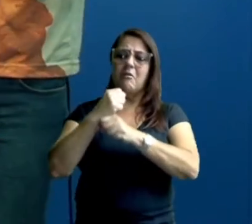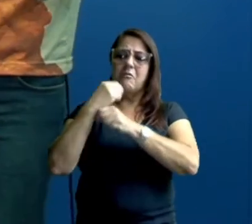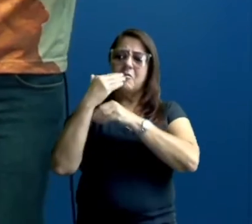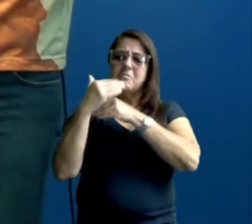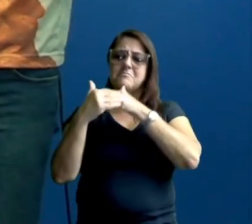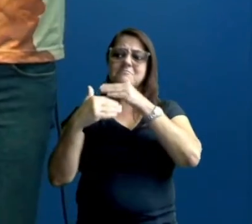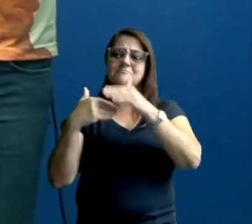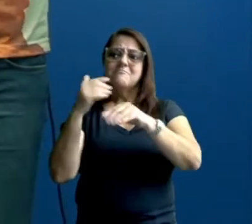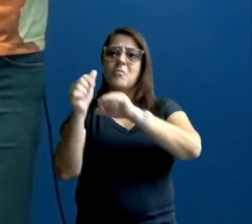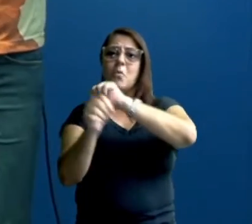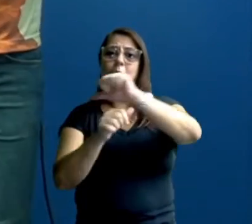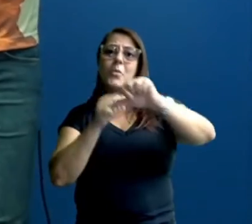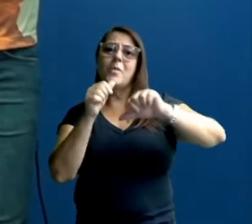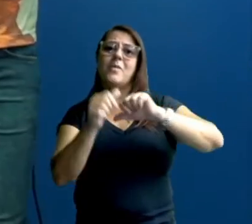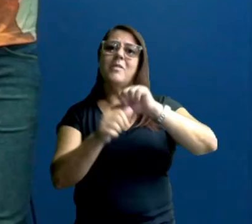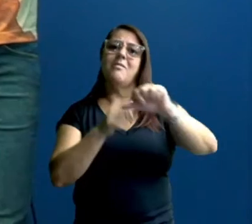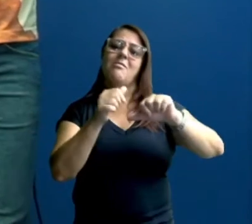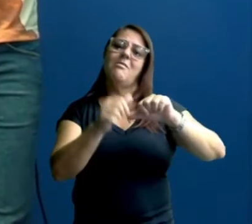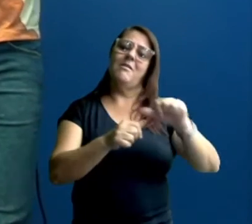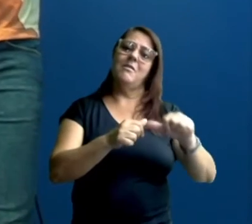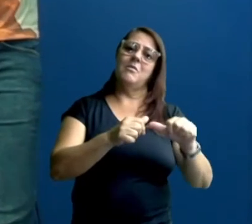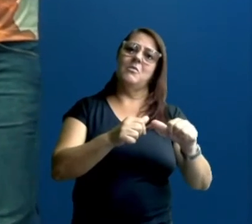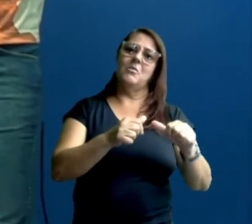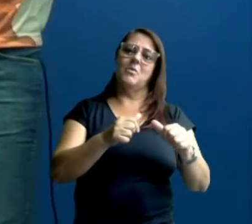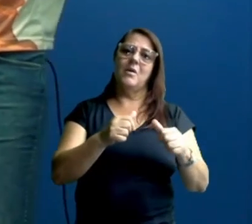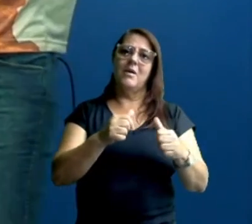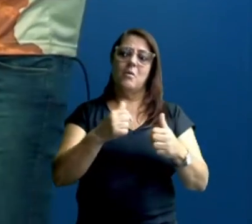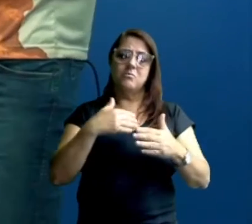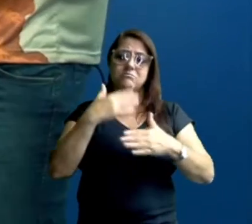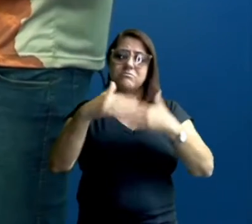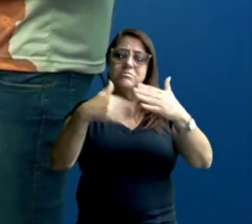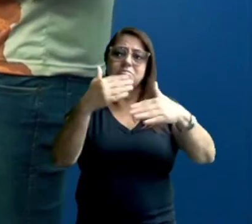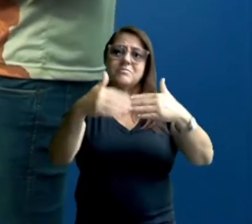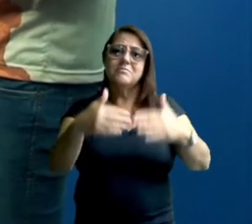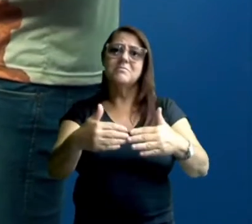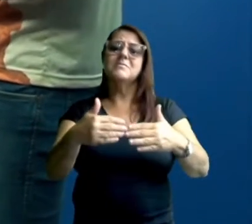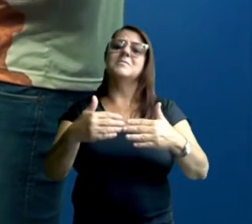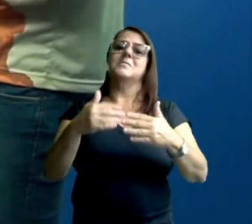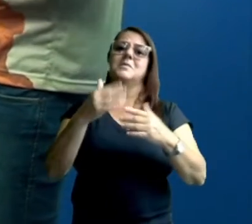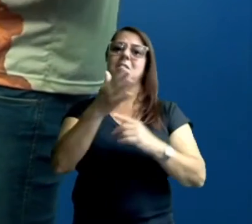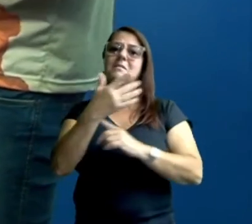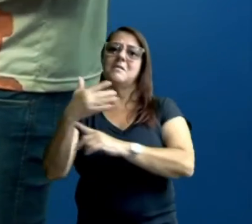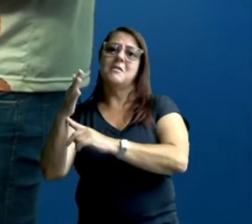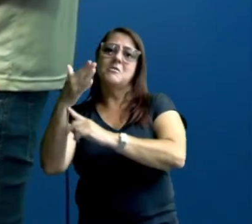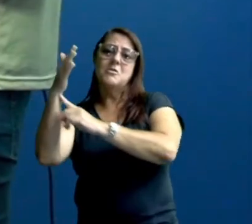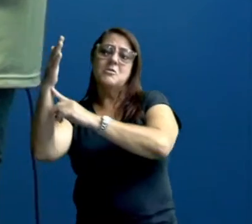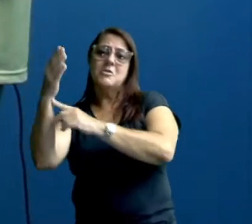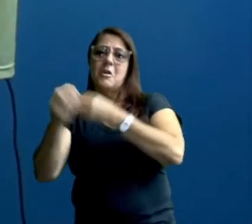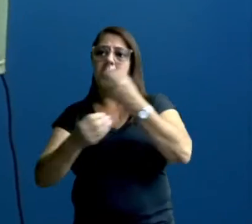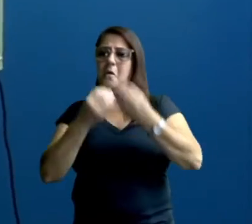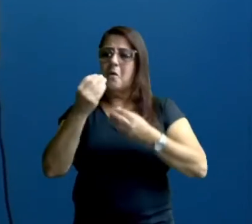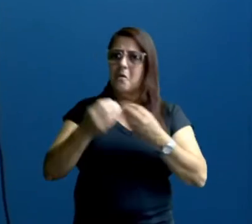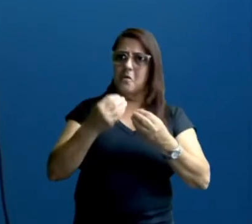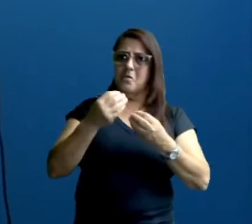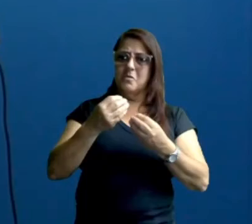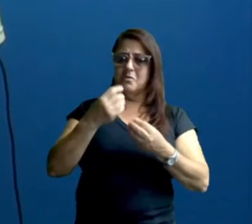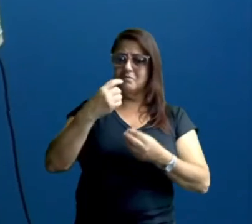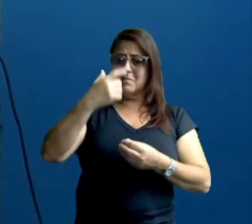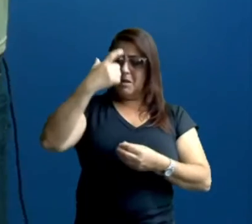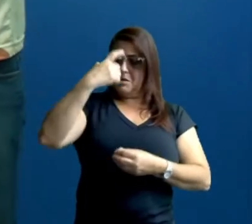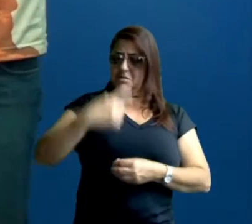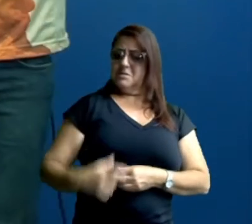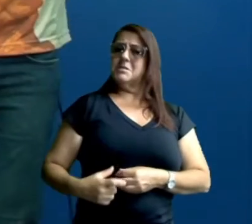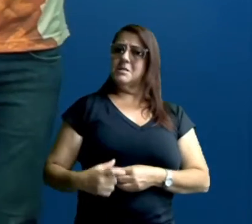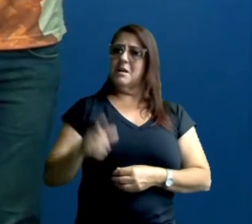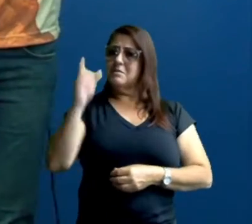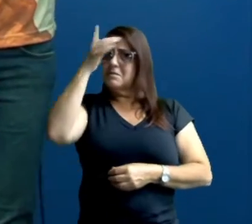mudando gradativamente e muito isso se deve ao avanço da tecnologia. E como exercemos a nossa cidadania, né?